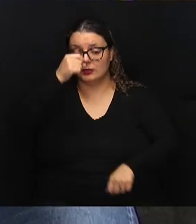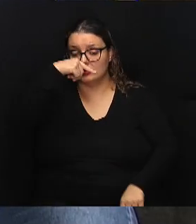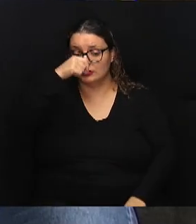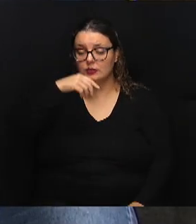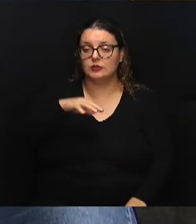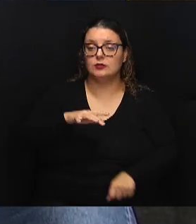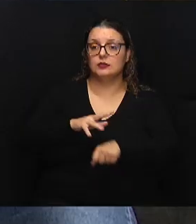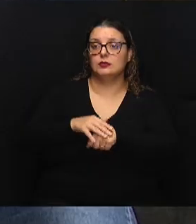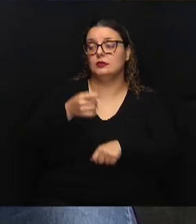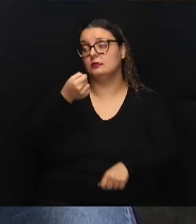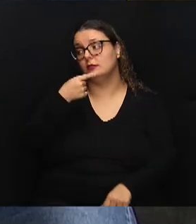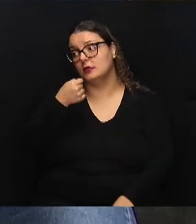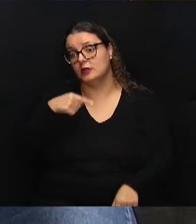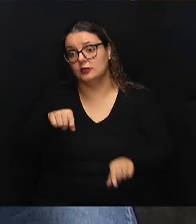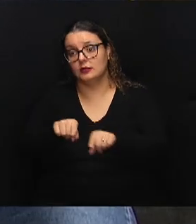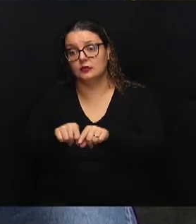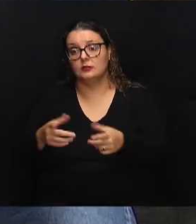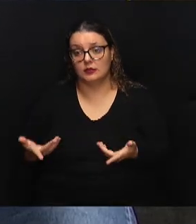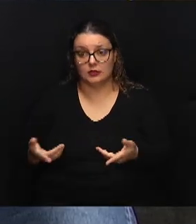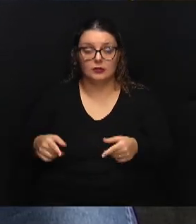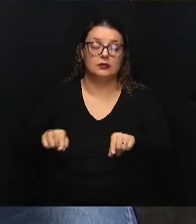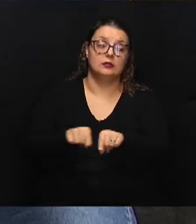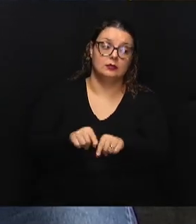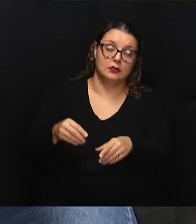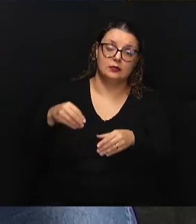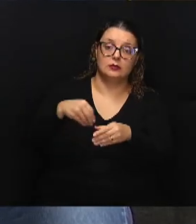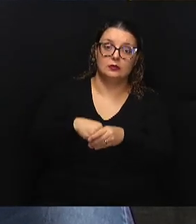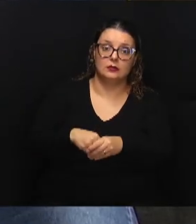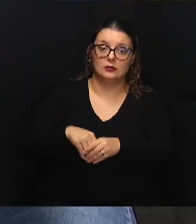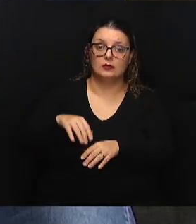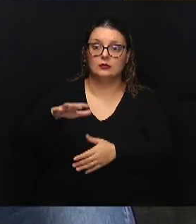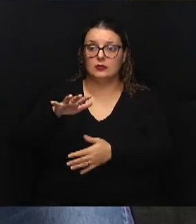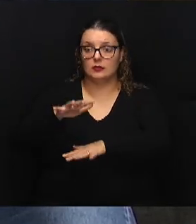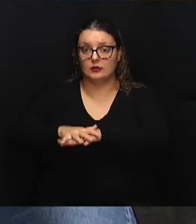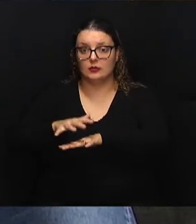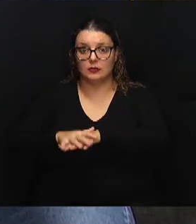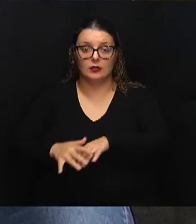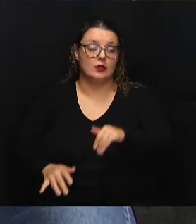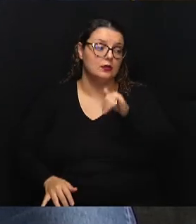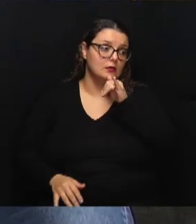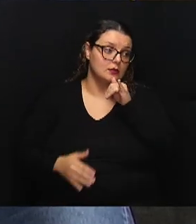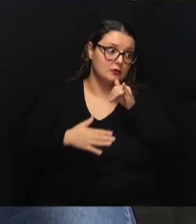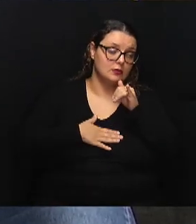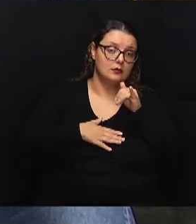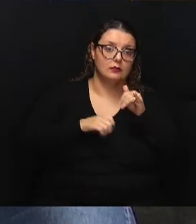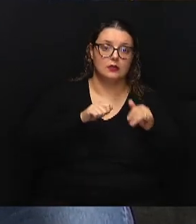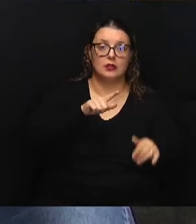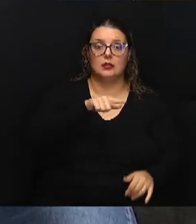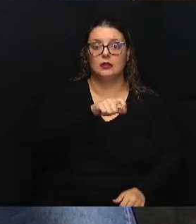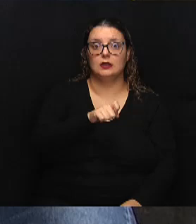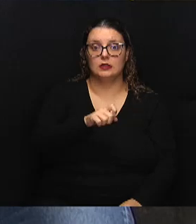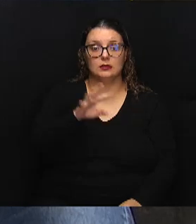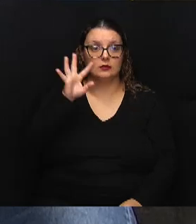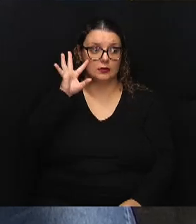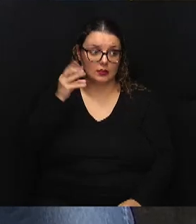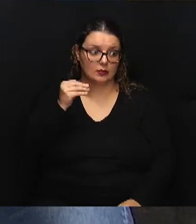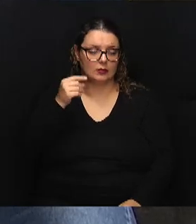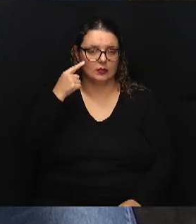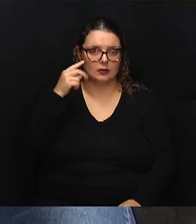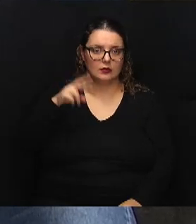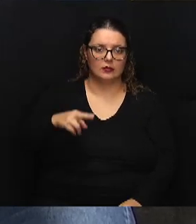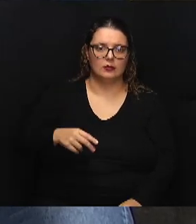doença, o remédio também, ele vai ter que entrar nessa conta. Eu vou até dar um exemplo meu, Alex, para você concluir o raciocínio. Por exemplo, no mês passado,